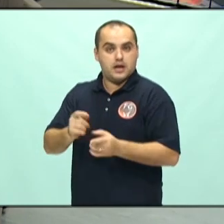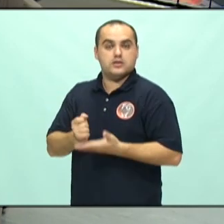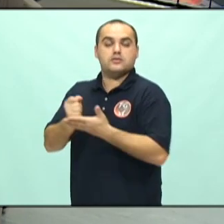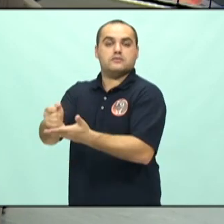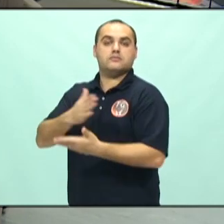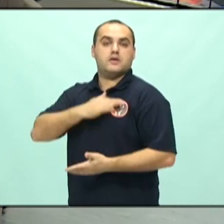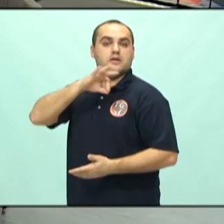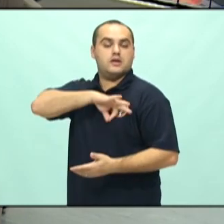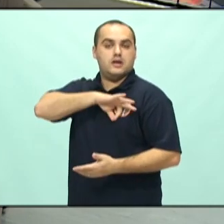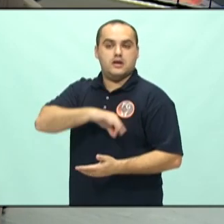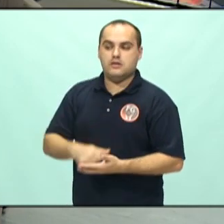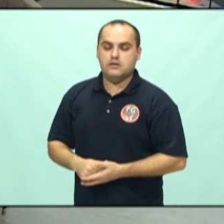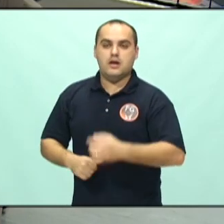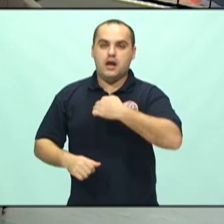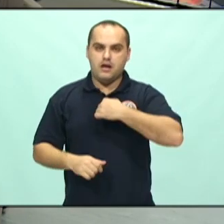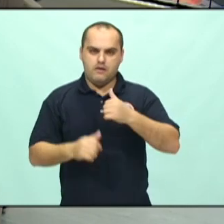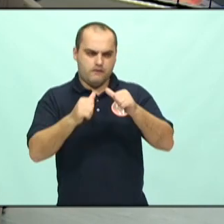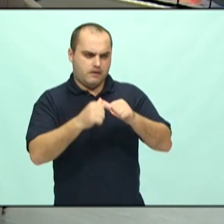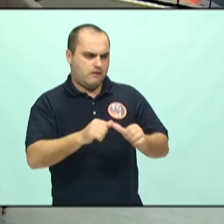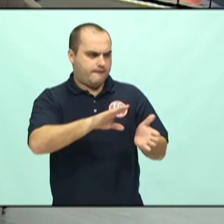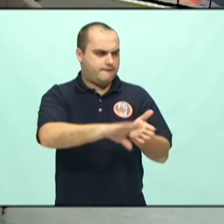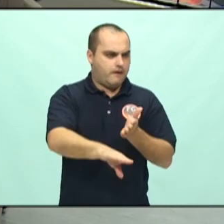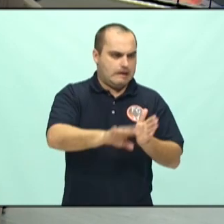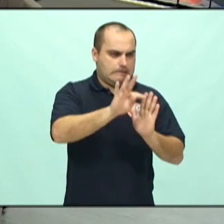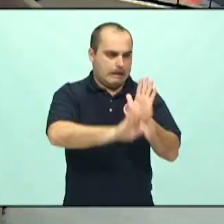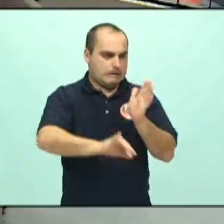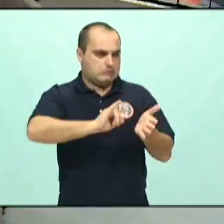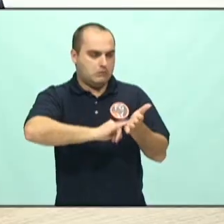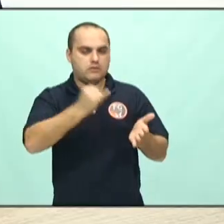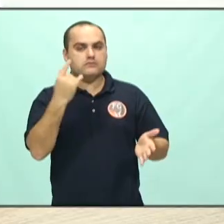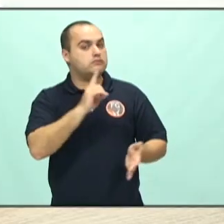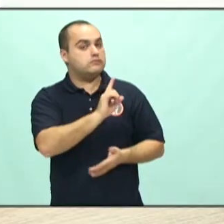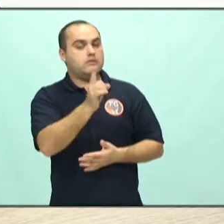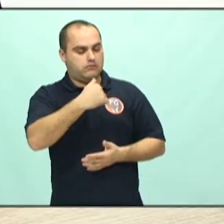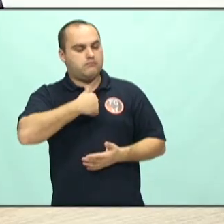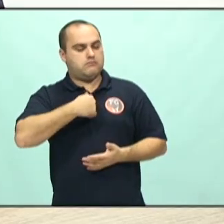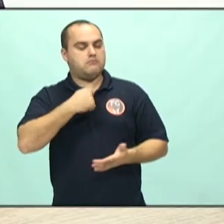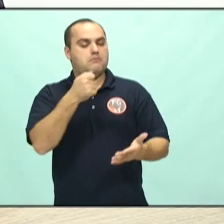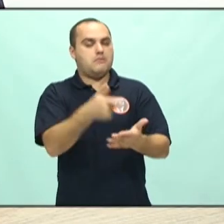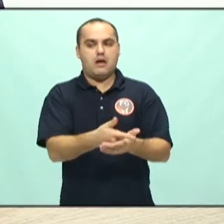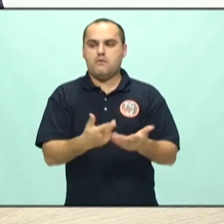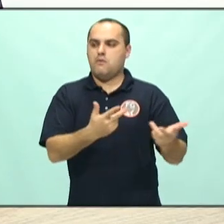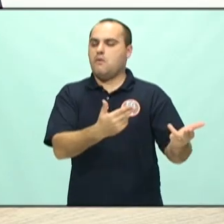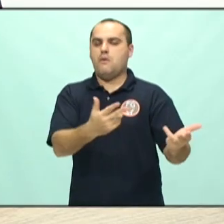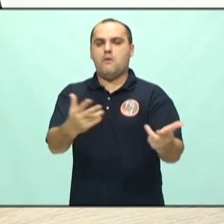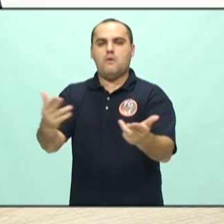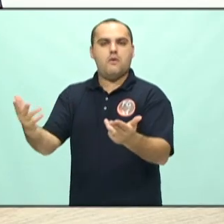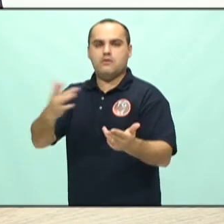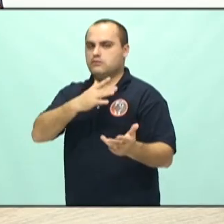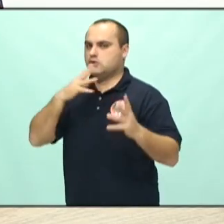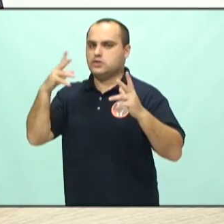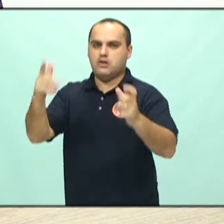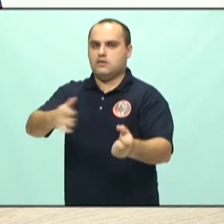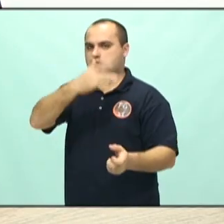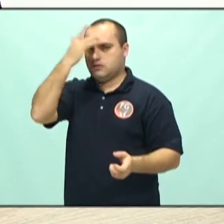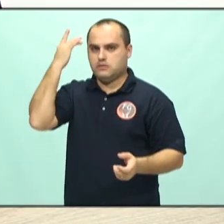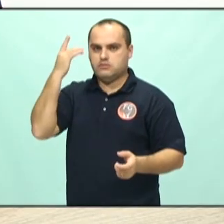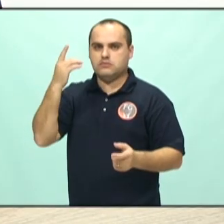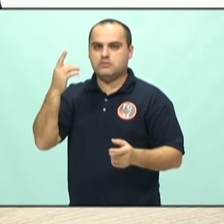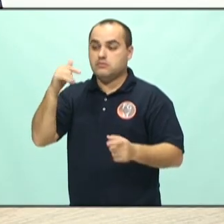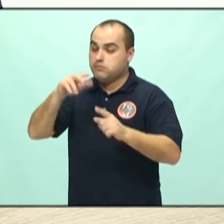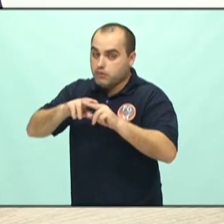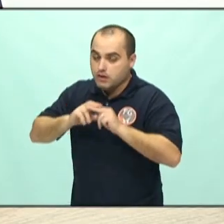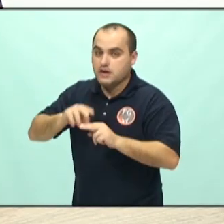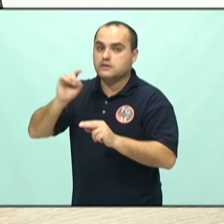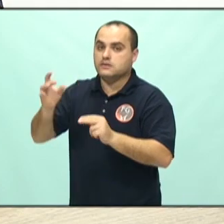imunes nem isentos de qualquer tipo de imposto, nós pagamos também. Então, essa é a garantia. Por isso que há estabilidade dentro do